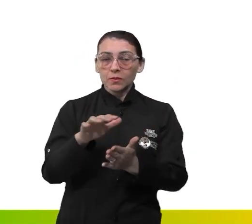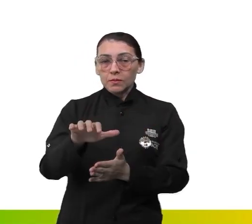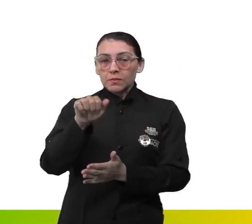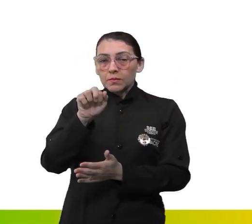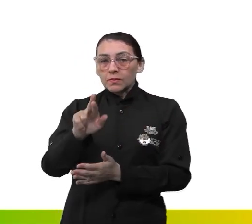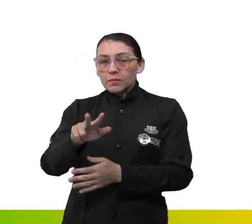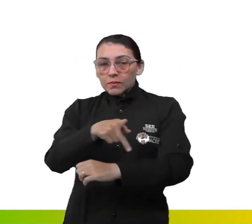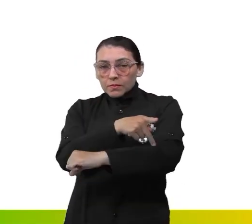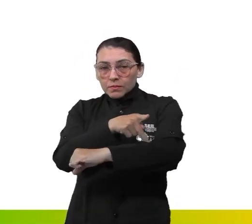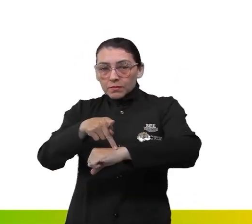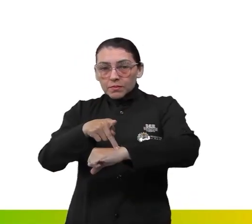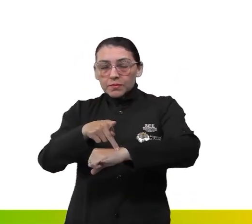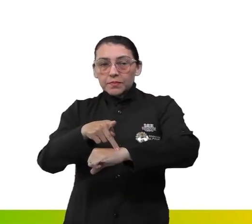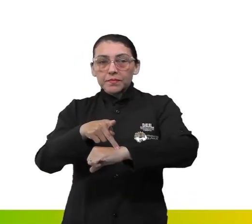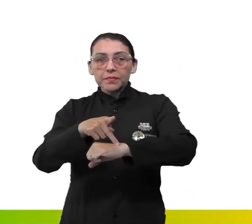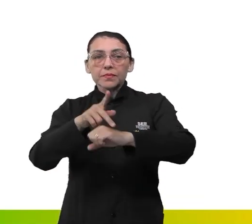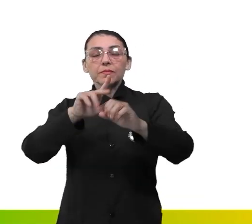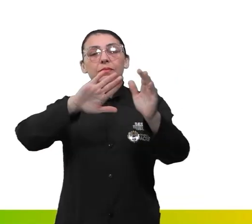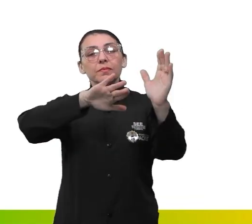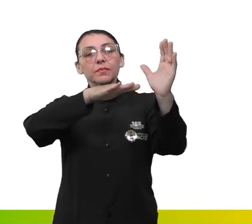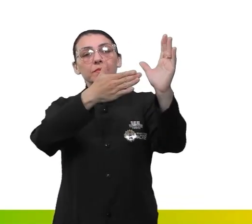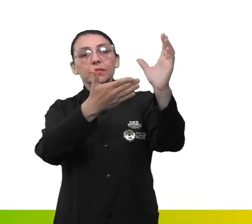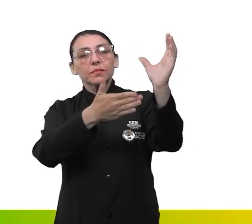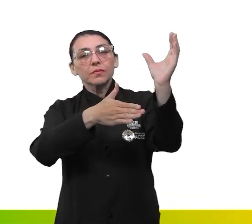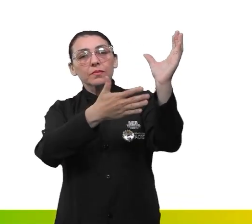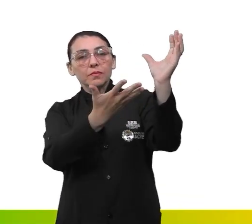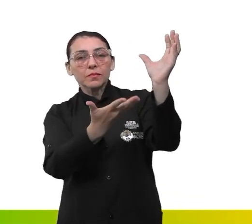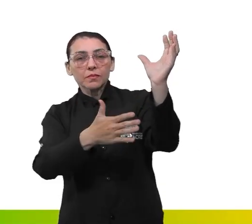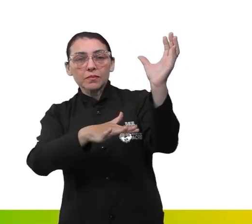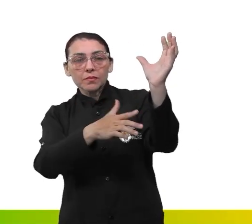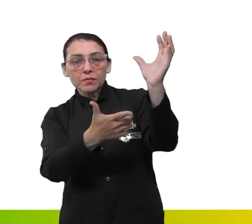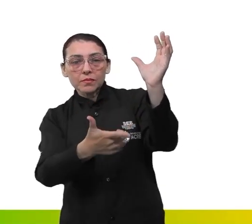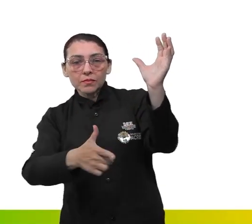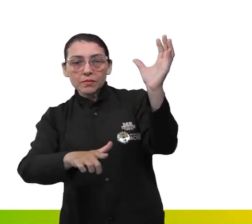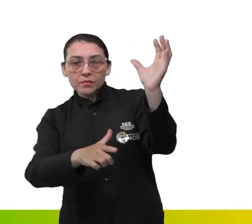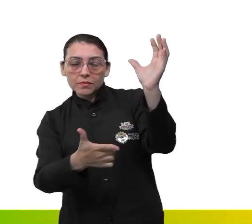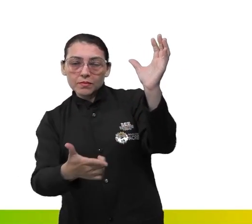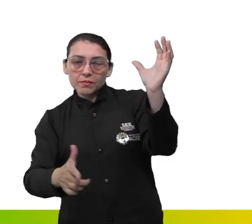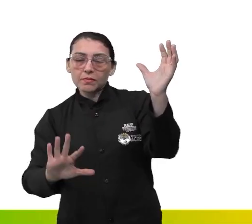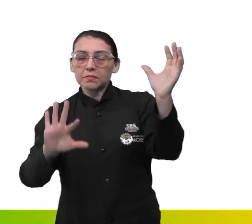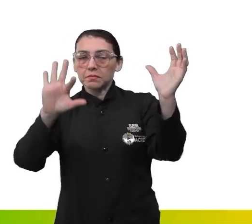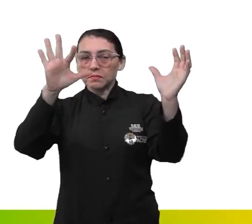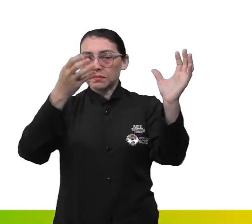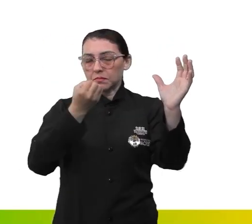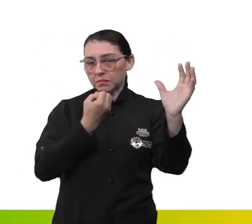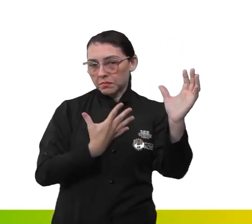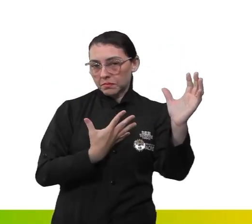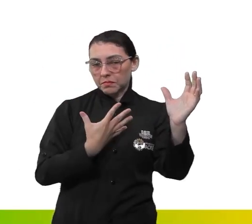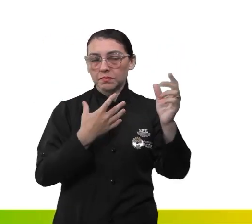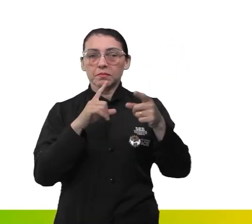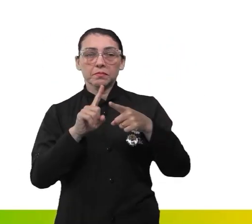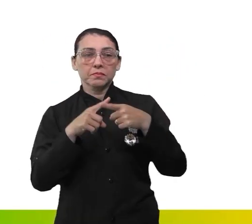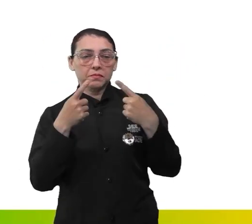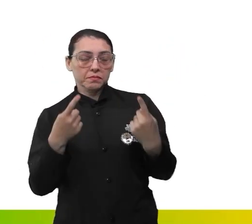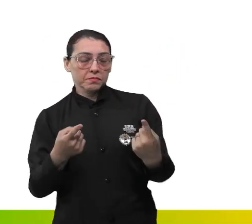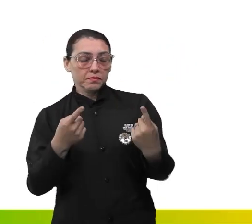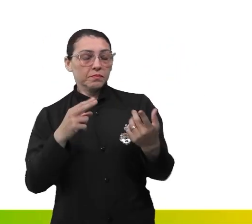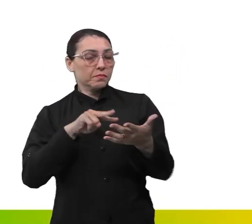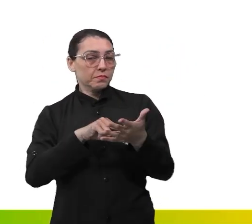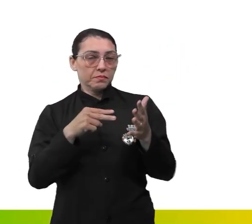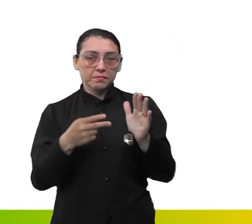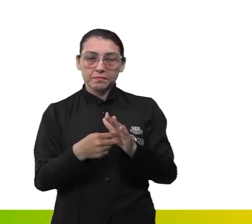melhor, as folhas estão caindo, ela fala somente de coisas boas que acontecem no outono, né? Mas não